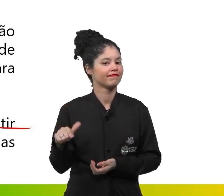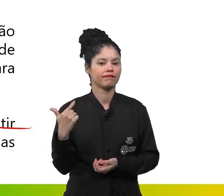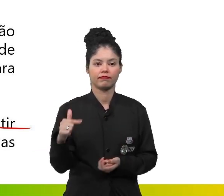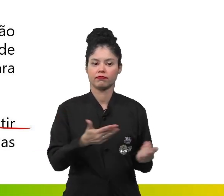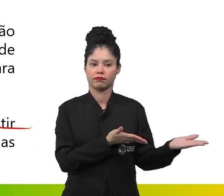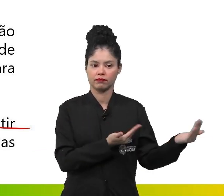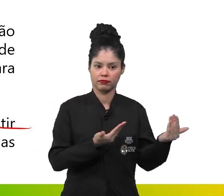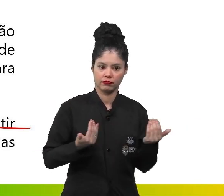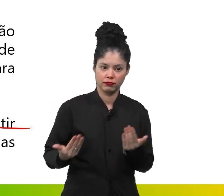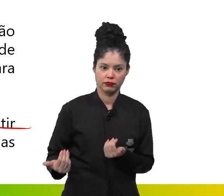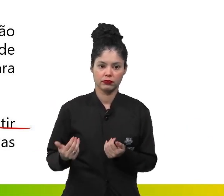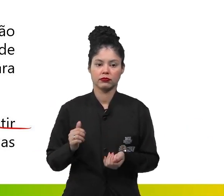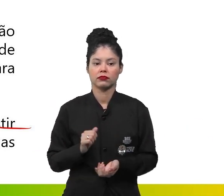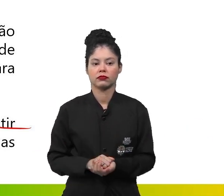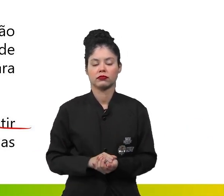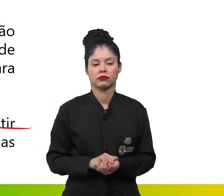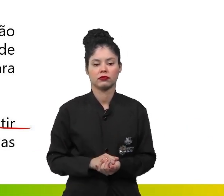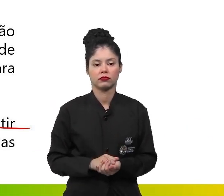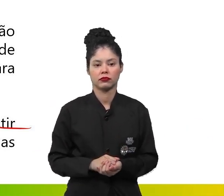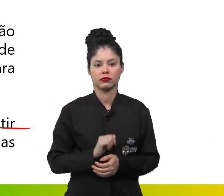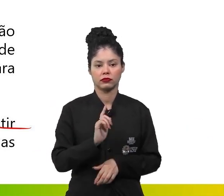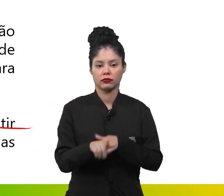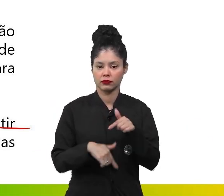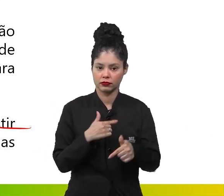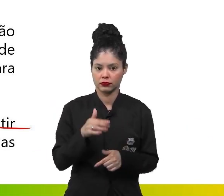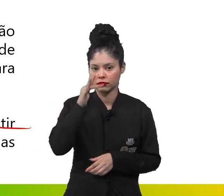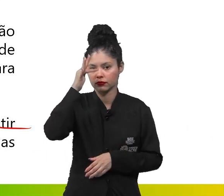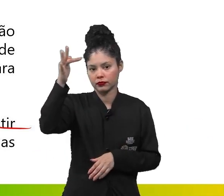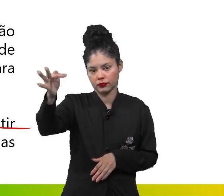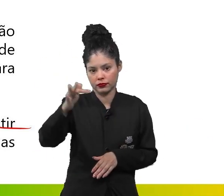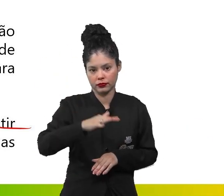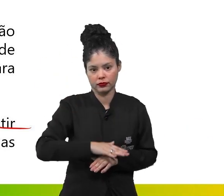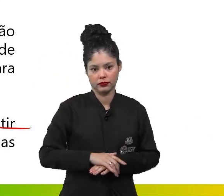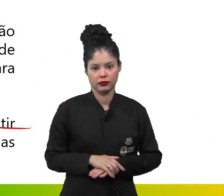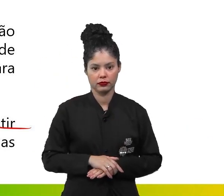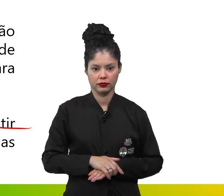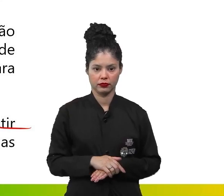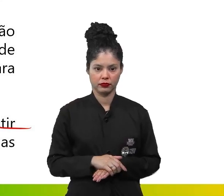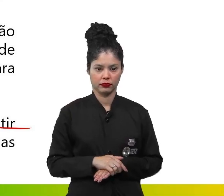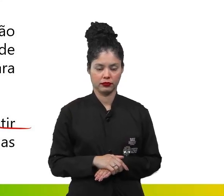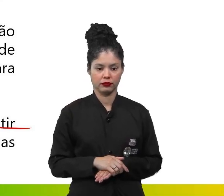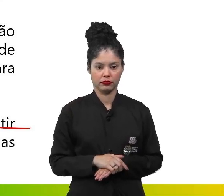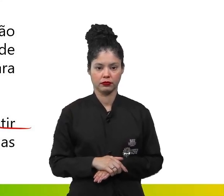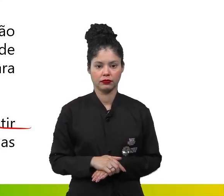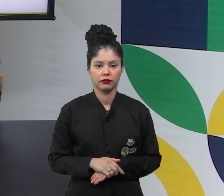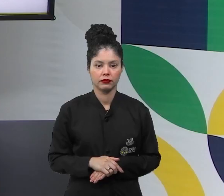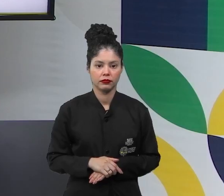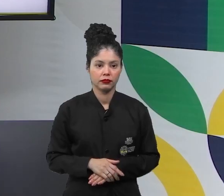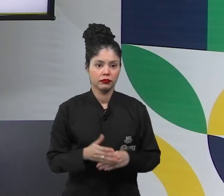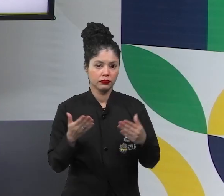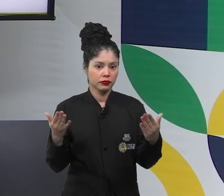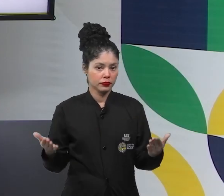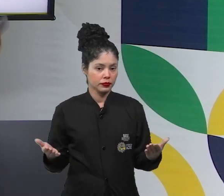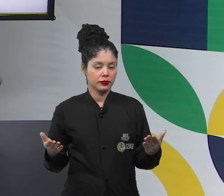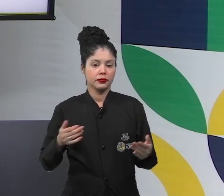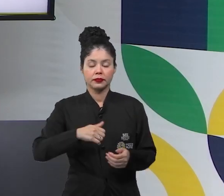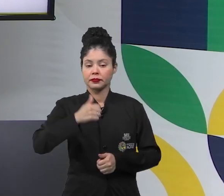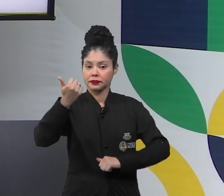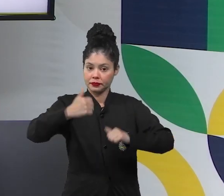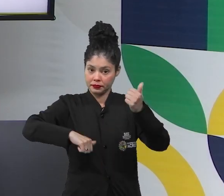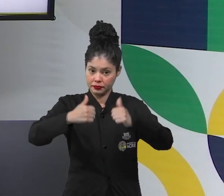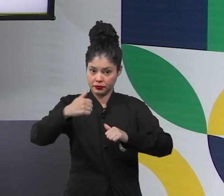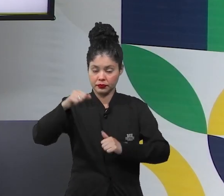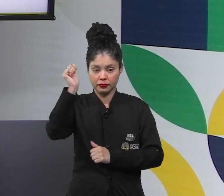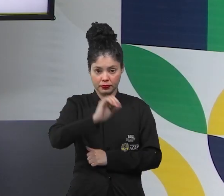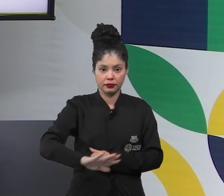problemas se não houver, por exemplo, aí jovens suficientes para trabalhar no futuro. Então, essa é uma análise